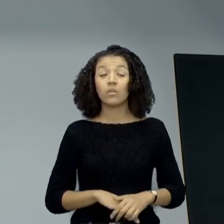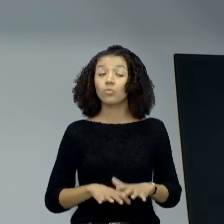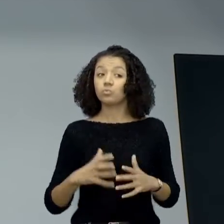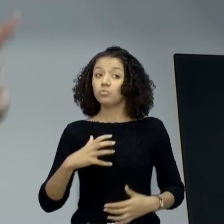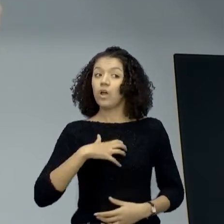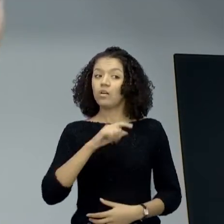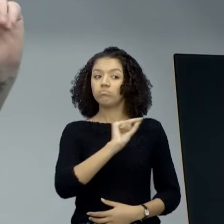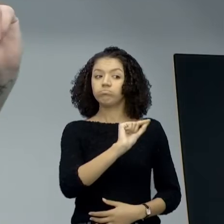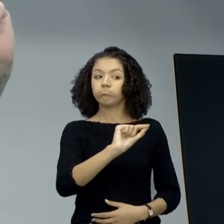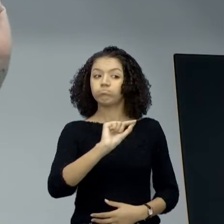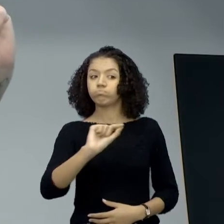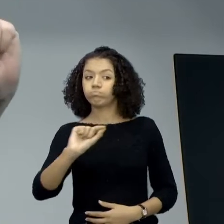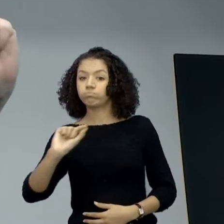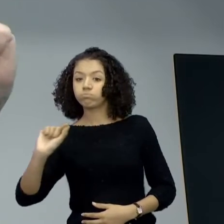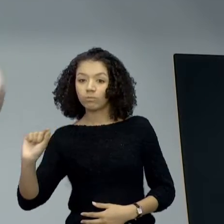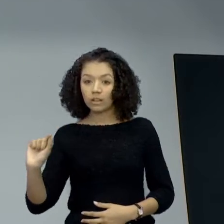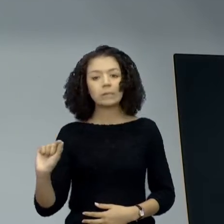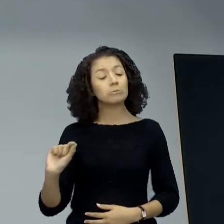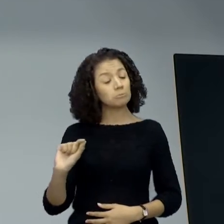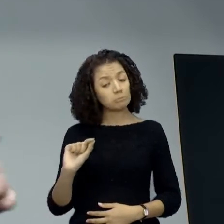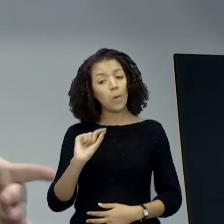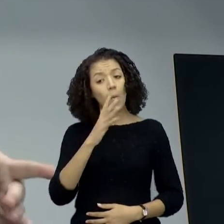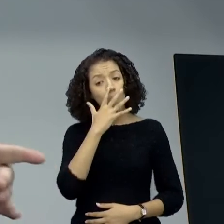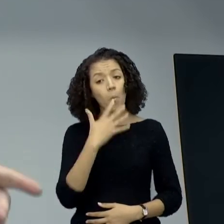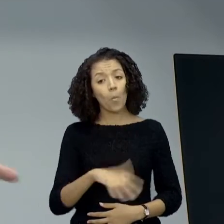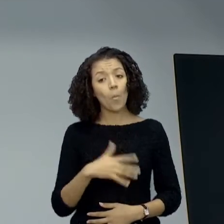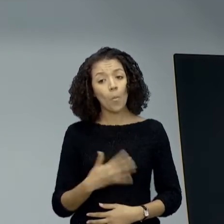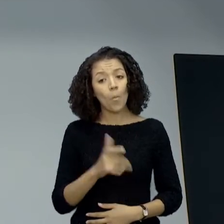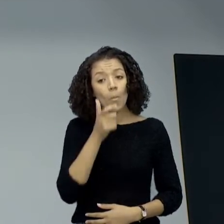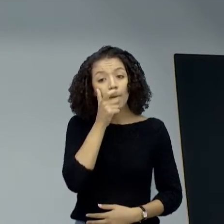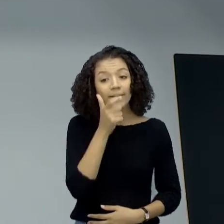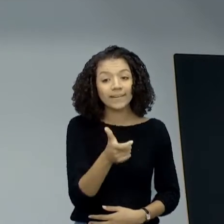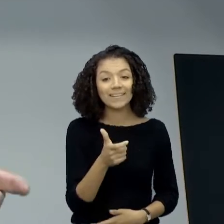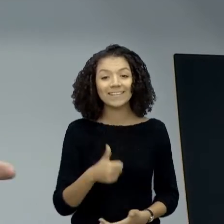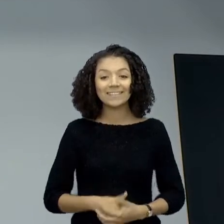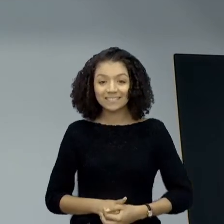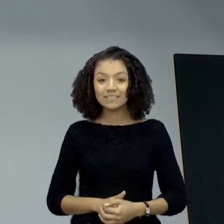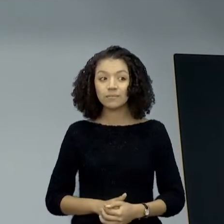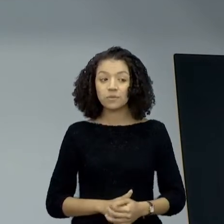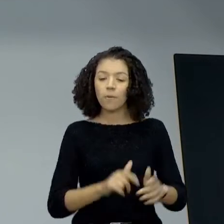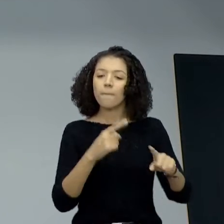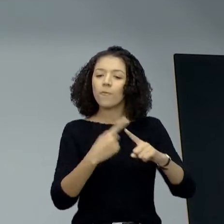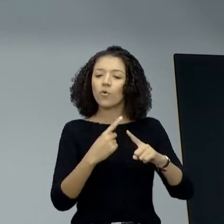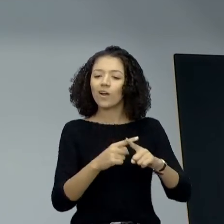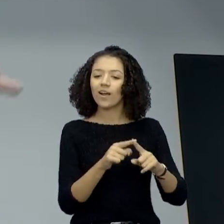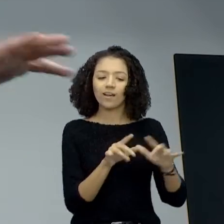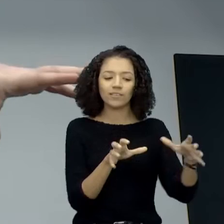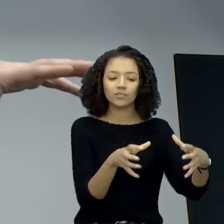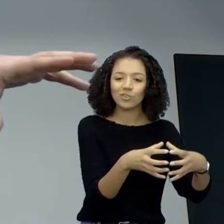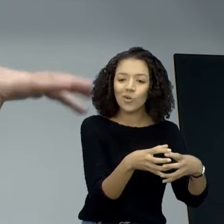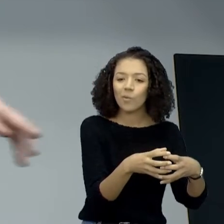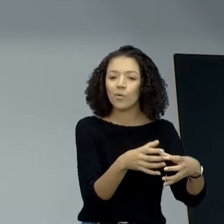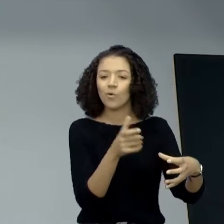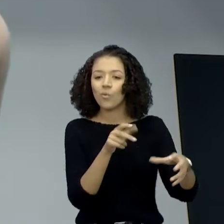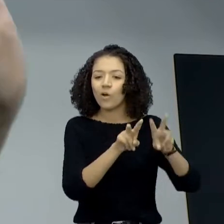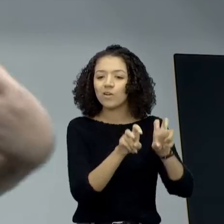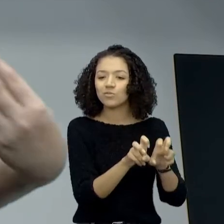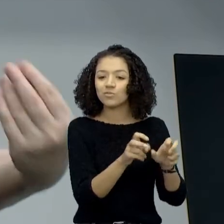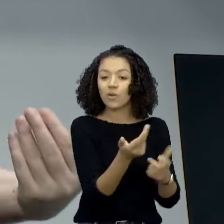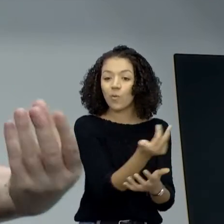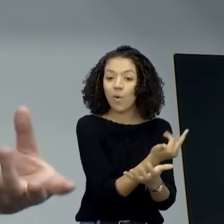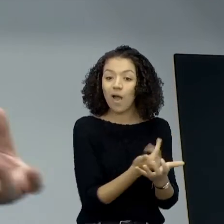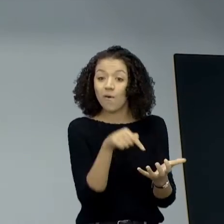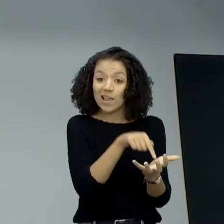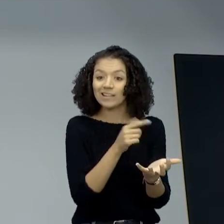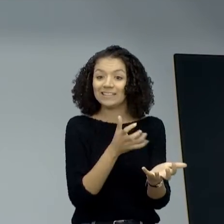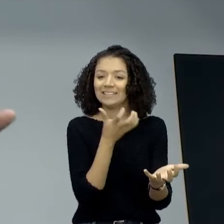foram fazendo essa pesquisa foi muito interessante, porque eles se mobilizaram por grupos de interesse, grupos de afinidade. Então, de alguma forma, os